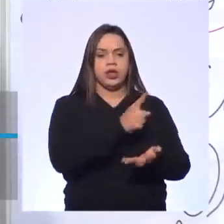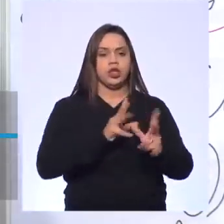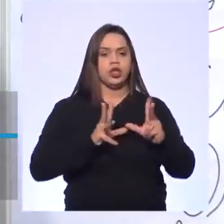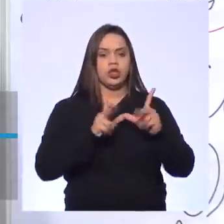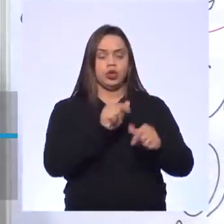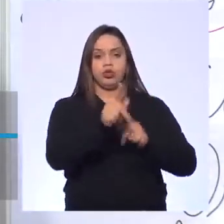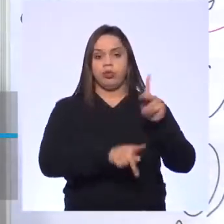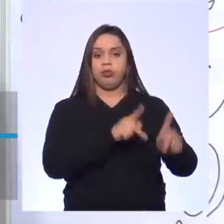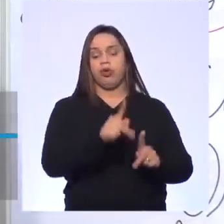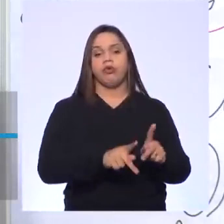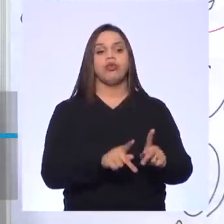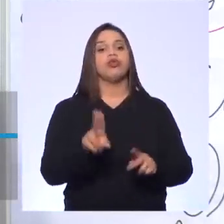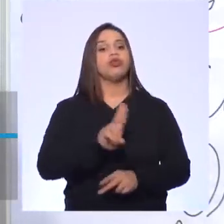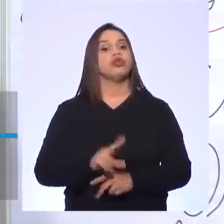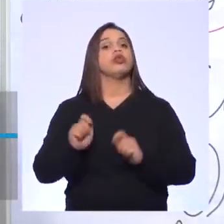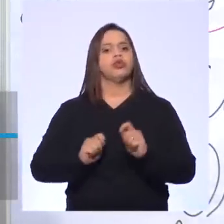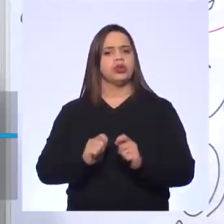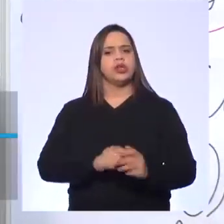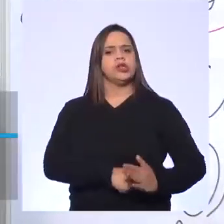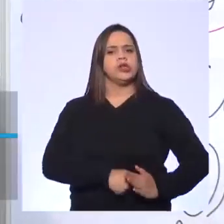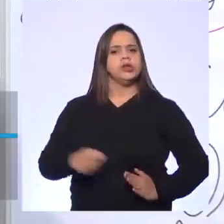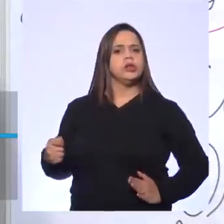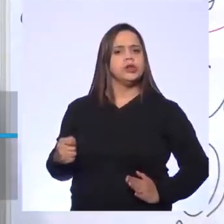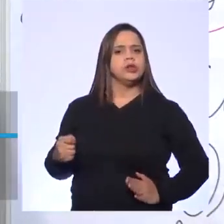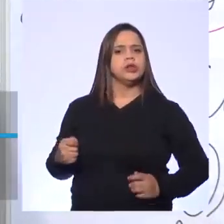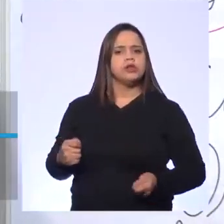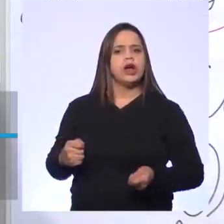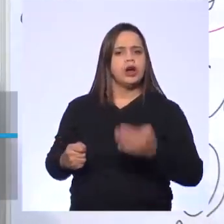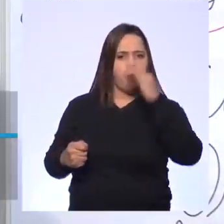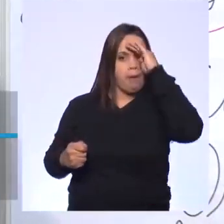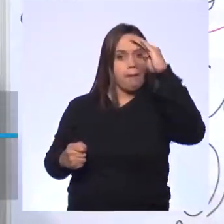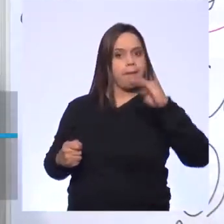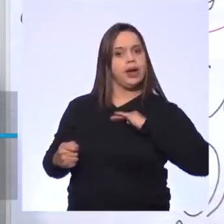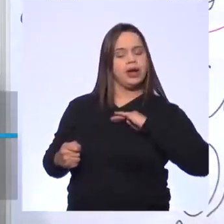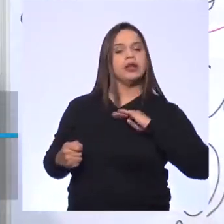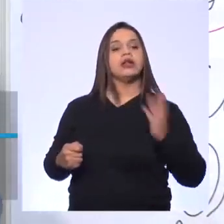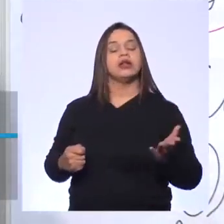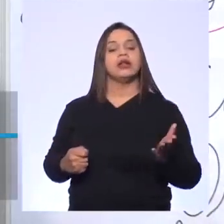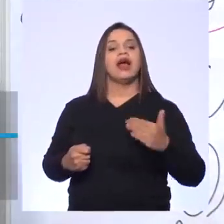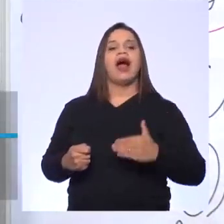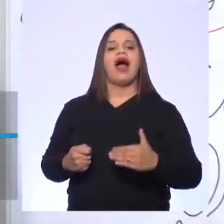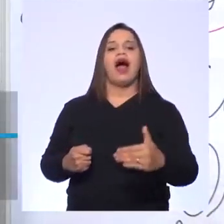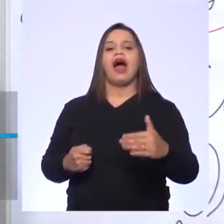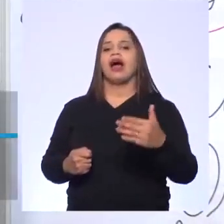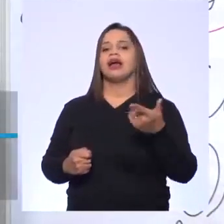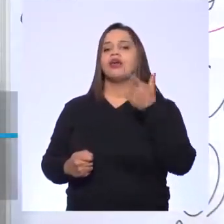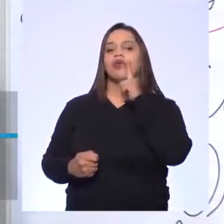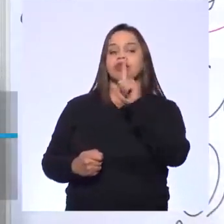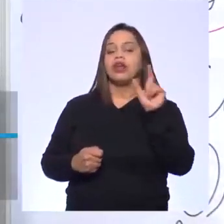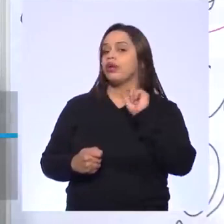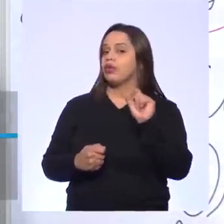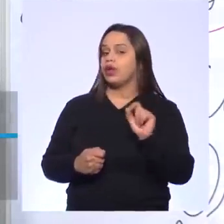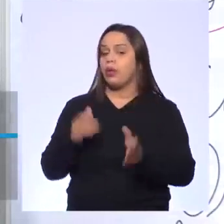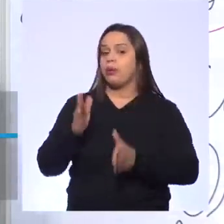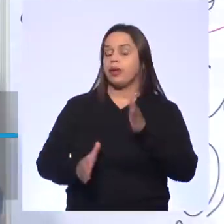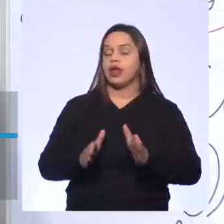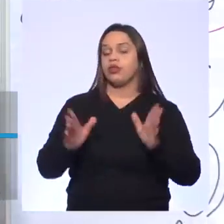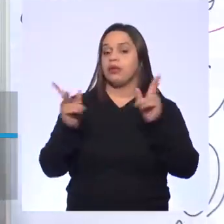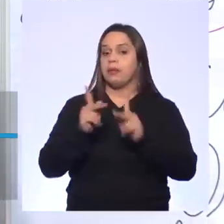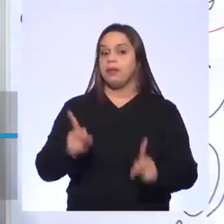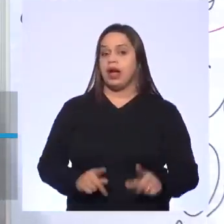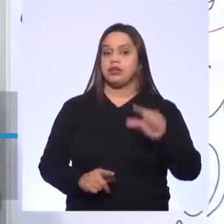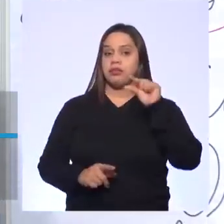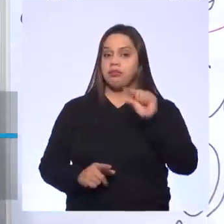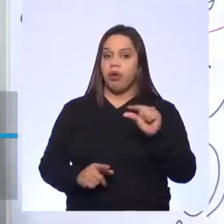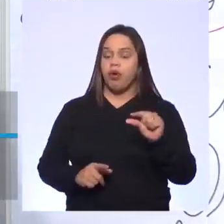domínios, através disto é que Augustus consegue aí um período de paz, um período de poucas guerras, está bem? Mas